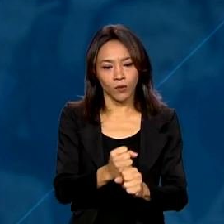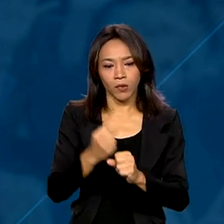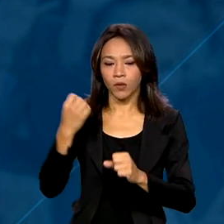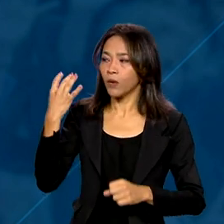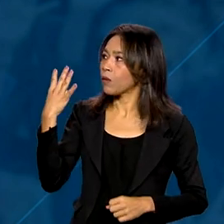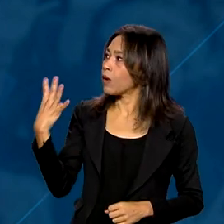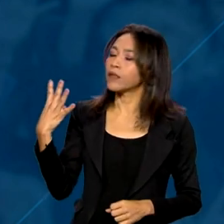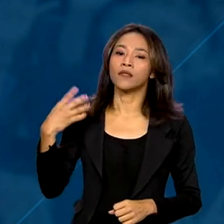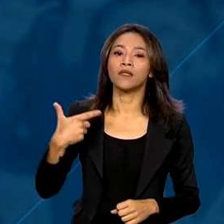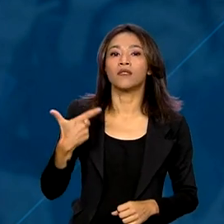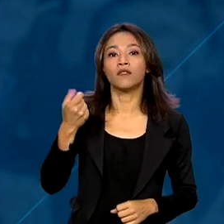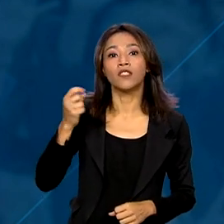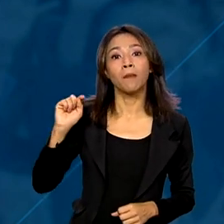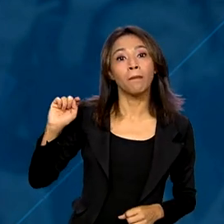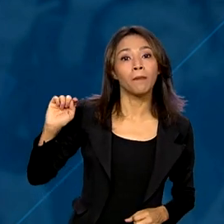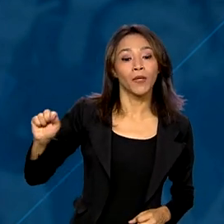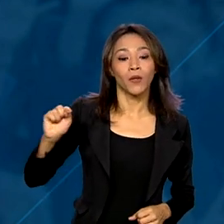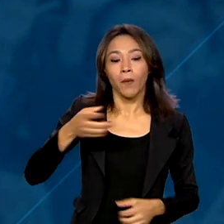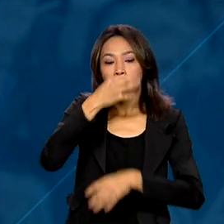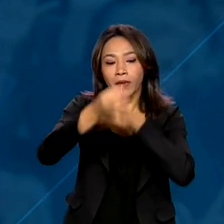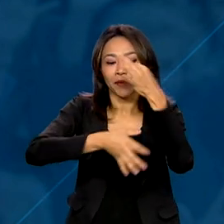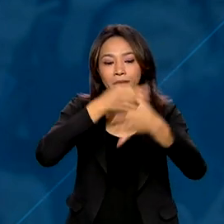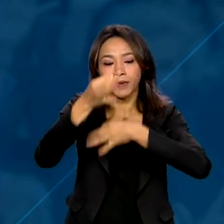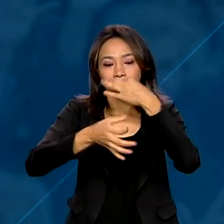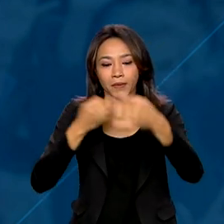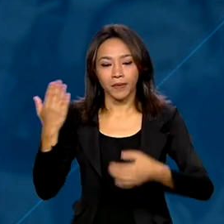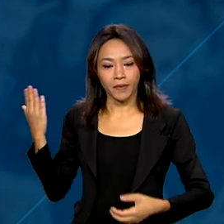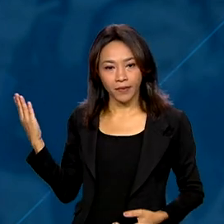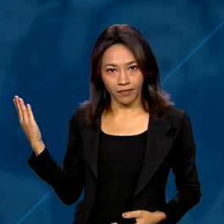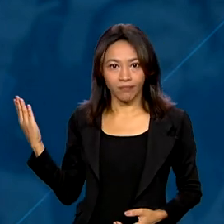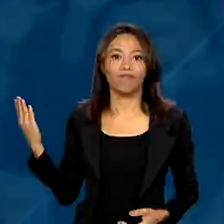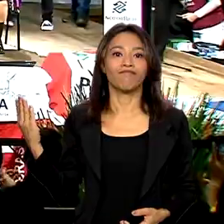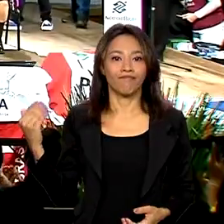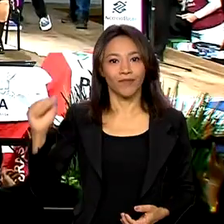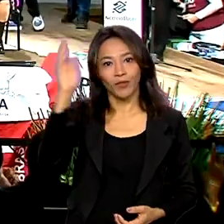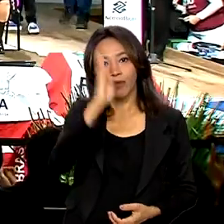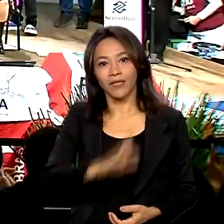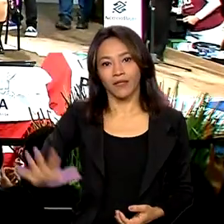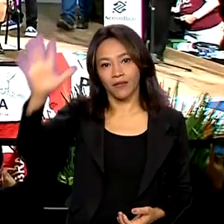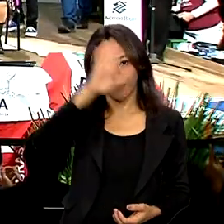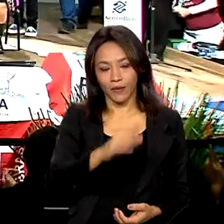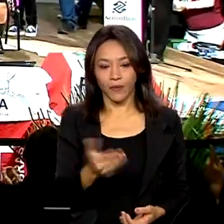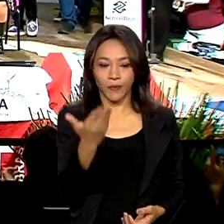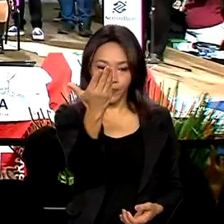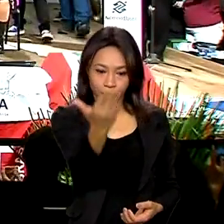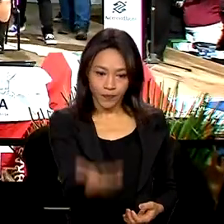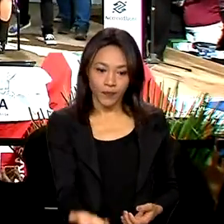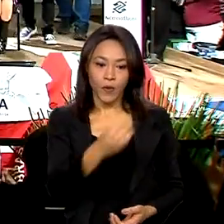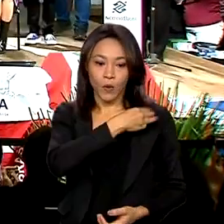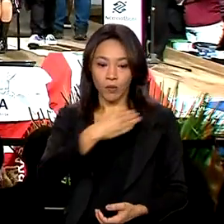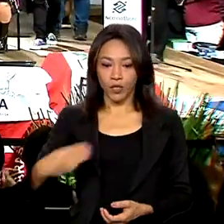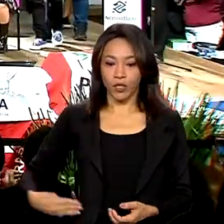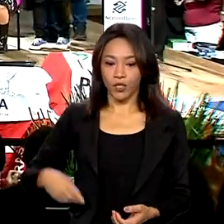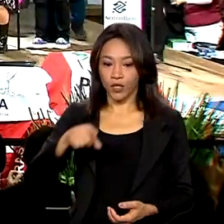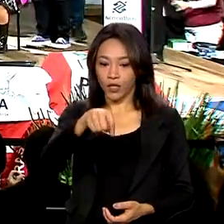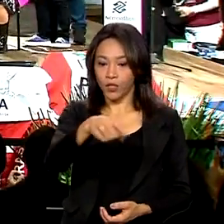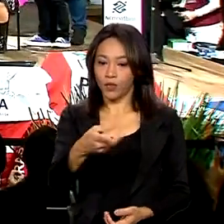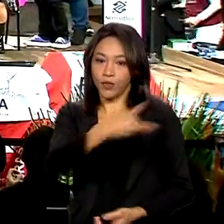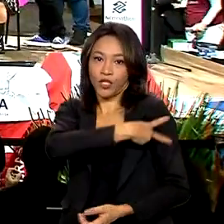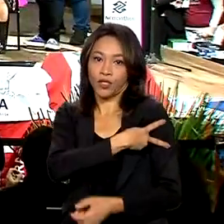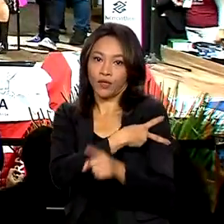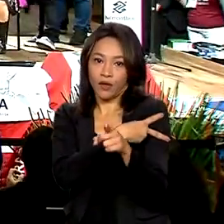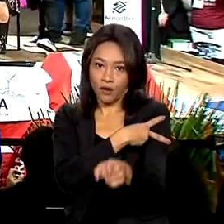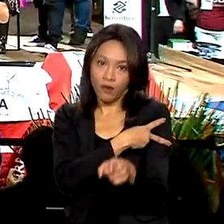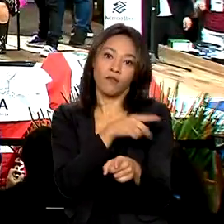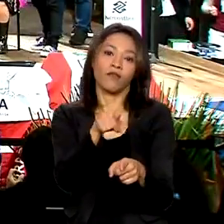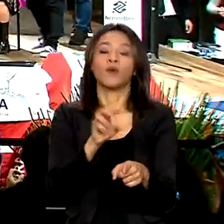420 mil sugestões de internautas de todo o país o ministro chefe da Secretaria Geral da presidência da